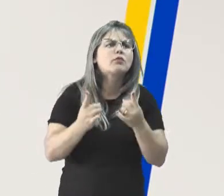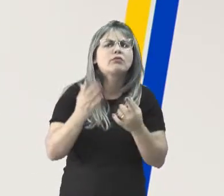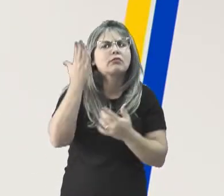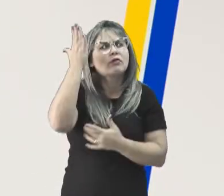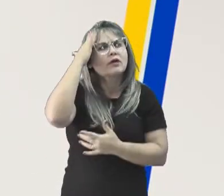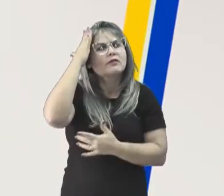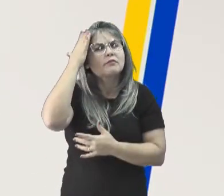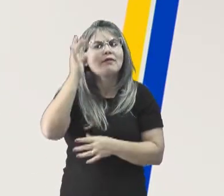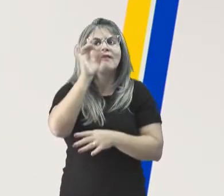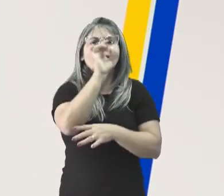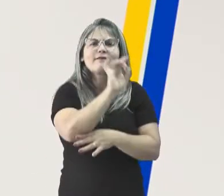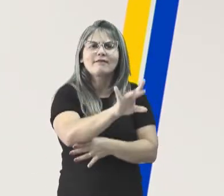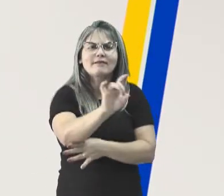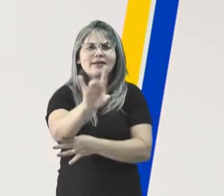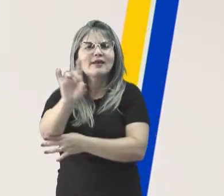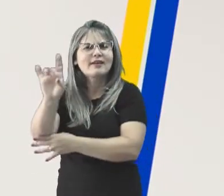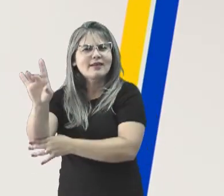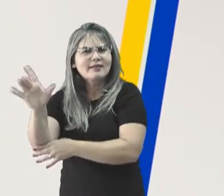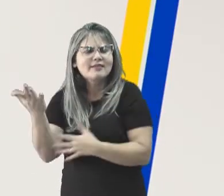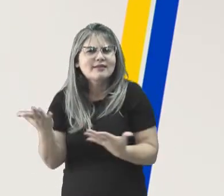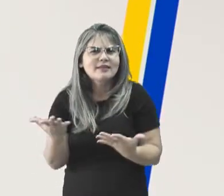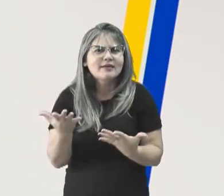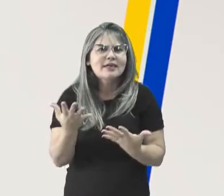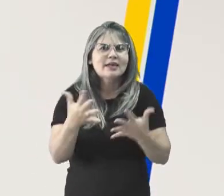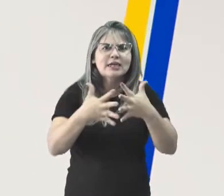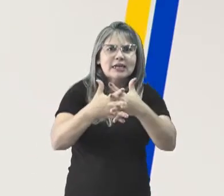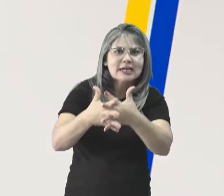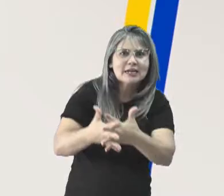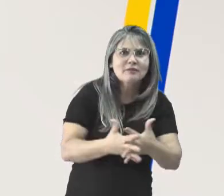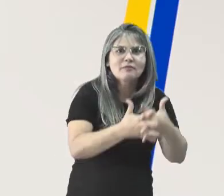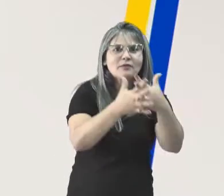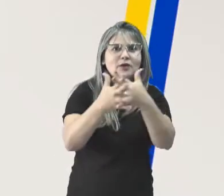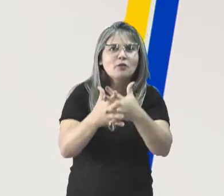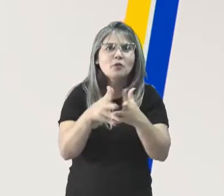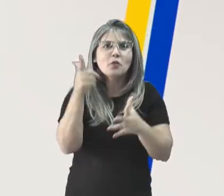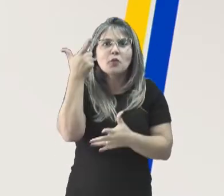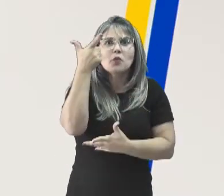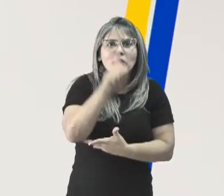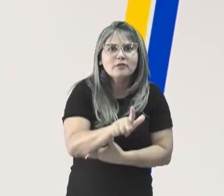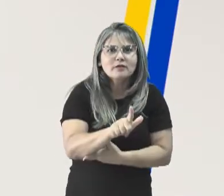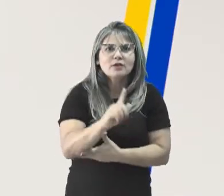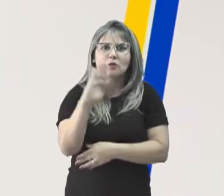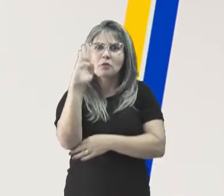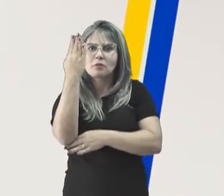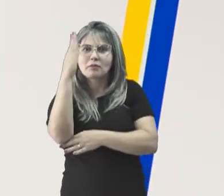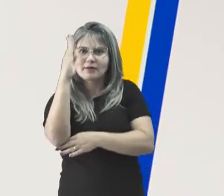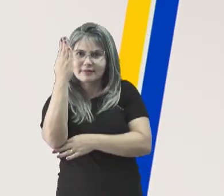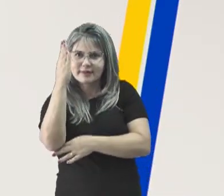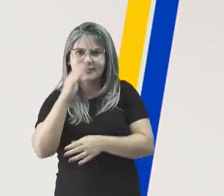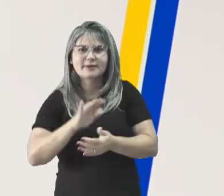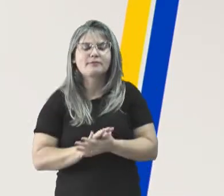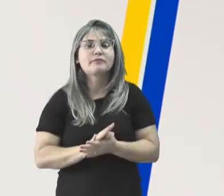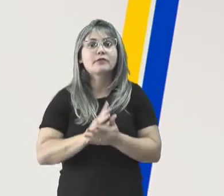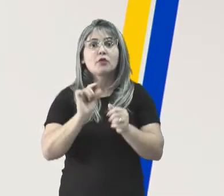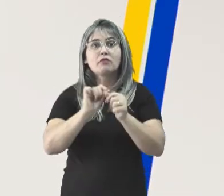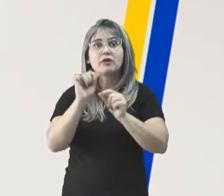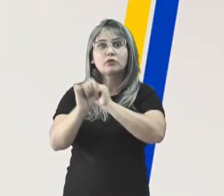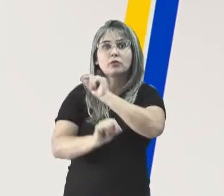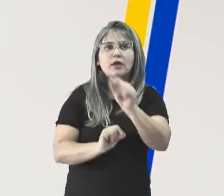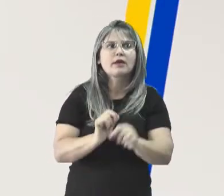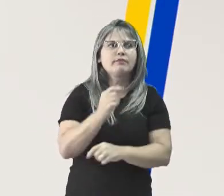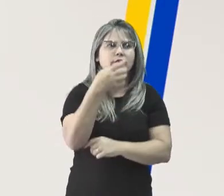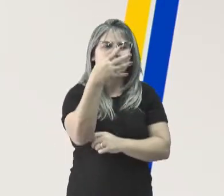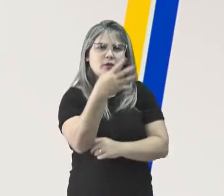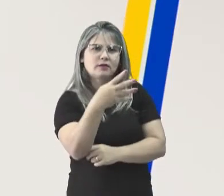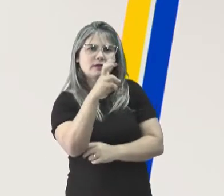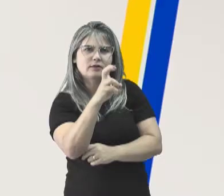que ver é quantos metros cúbicos de madeira cada caminhão levou. Então, é só pegar o 456 metros